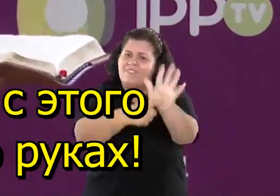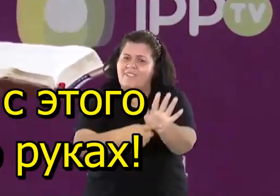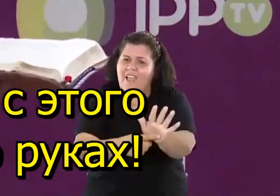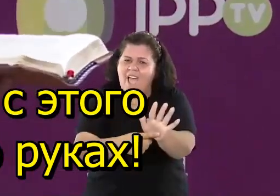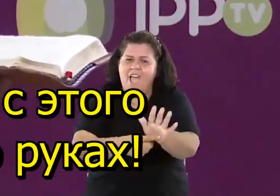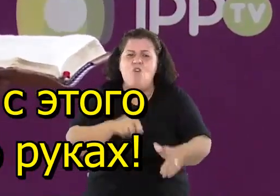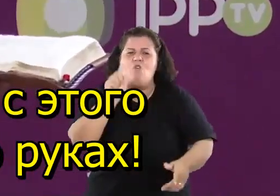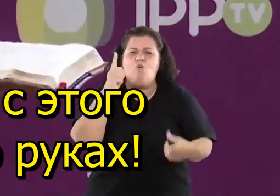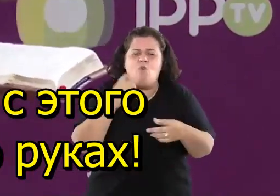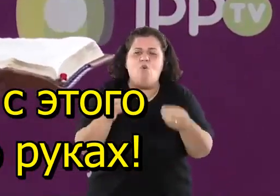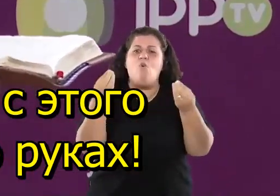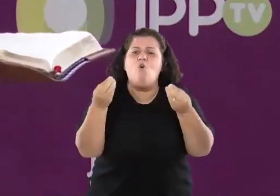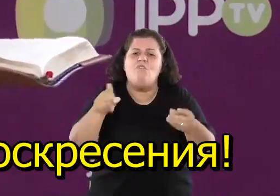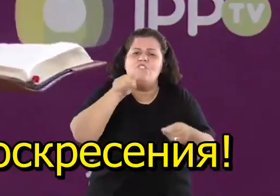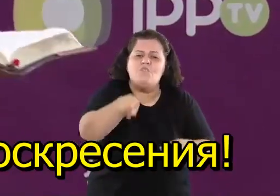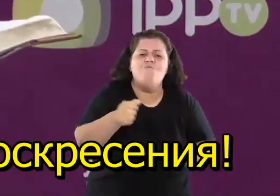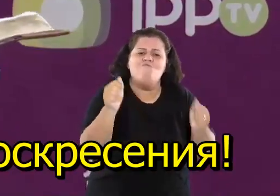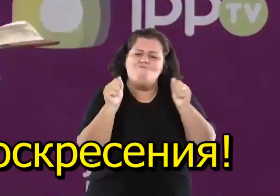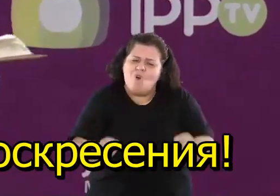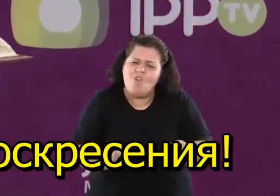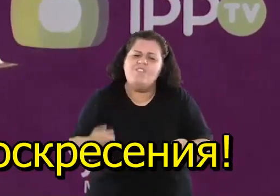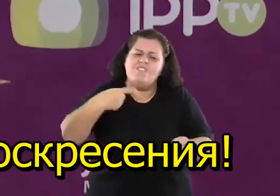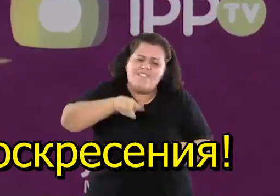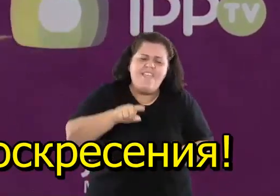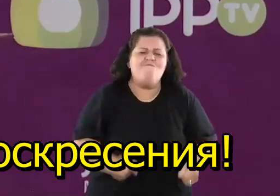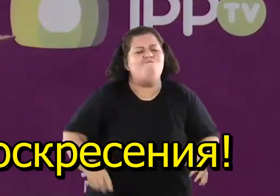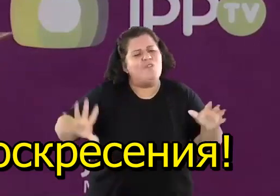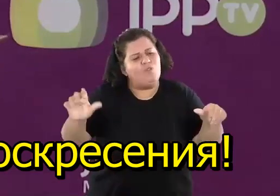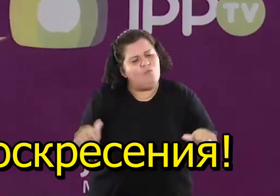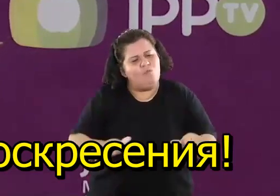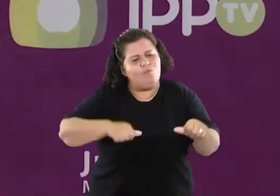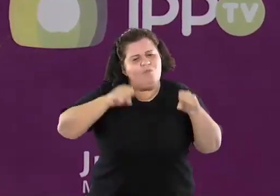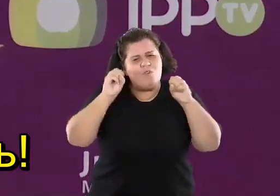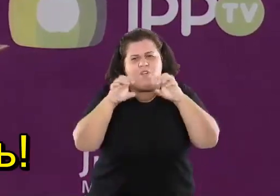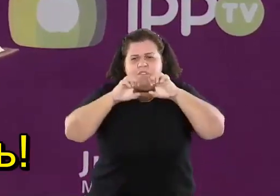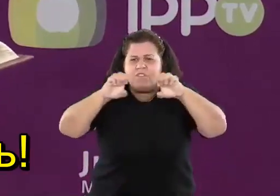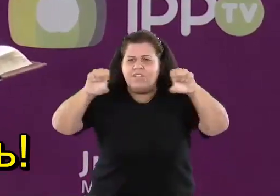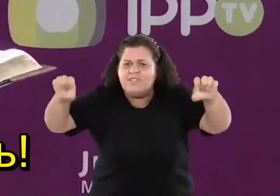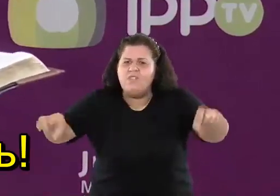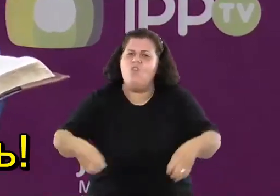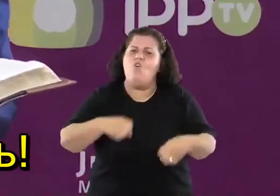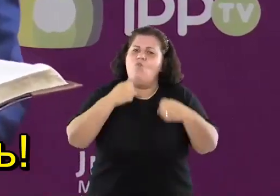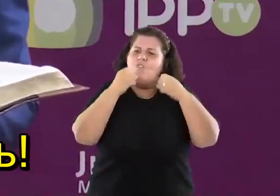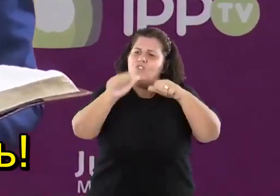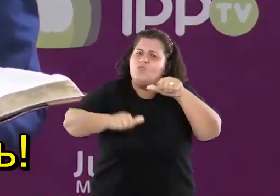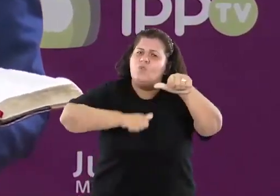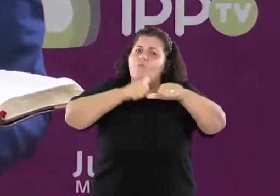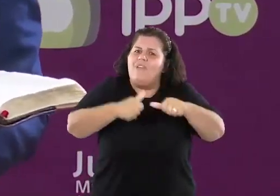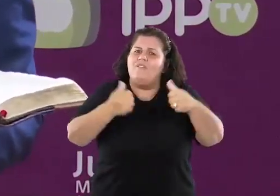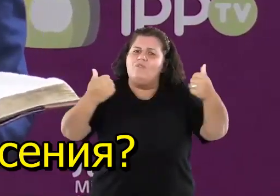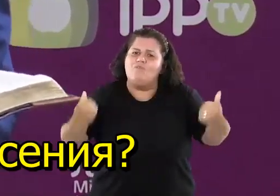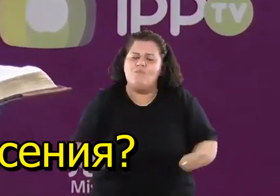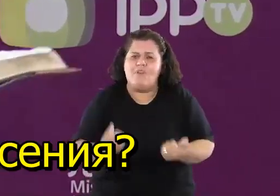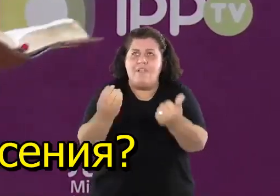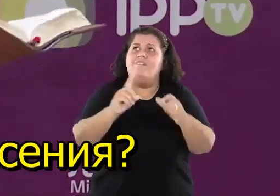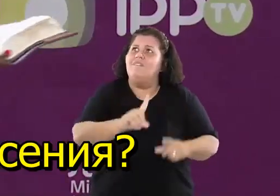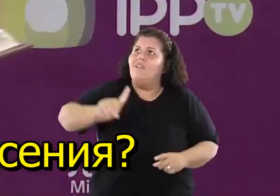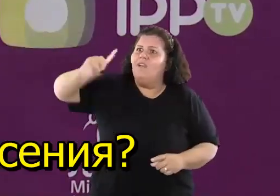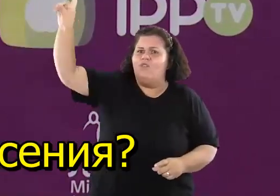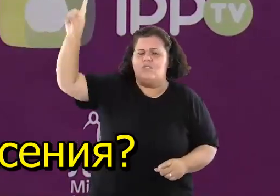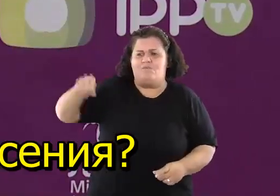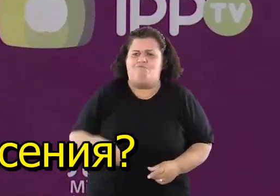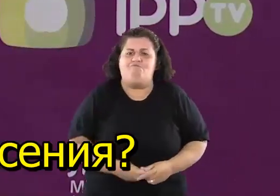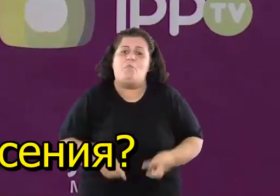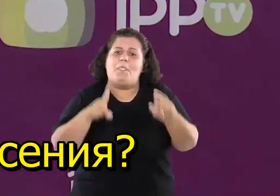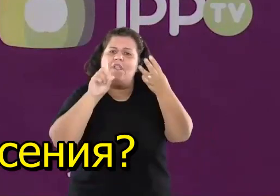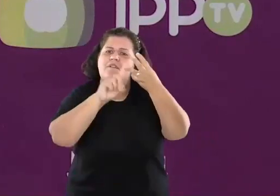ser um instrumento na suas mãos. Esta é a mensagem da ressurreição. Bendito seja o Senhor. Qual a terceira